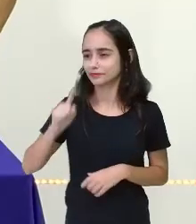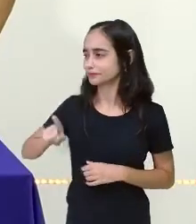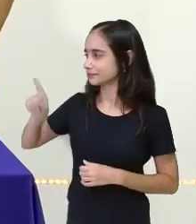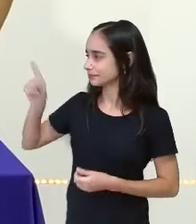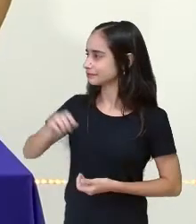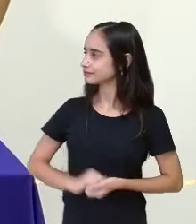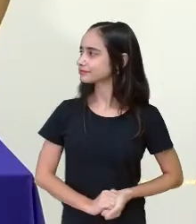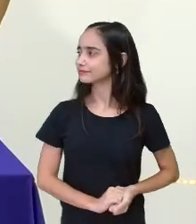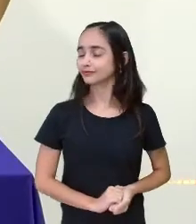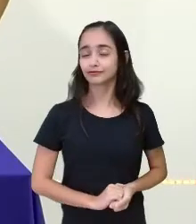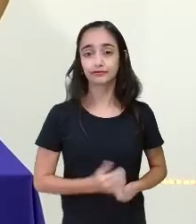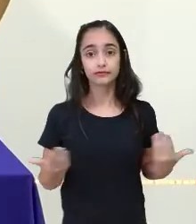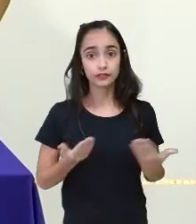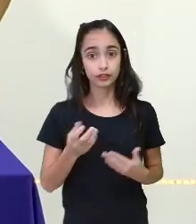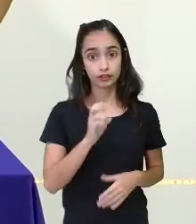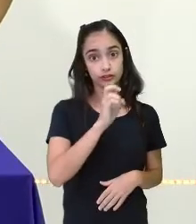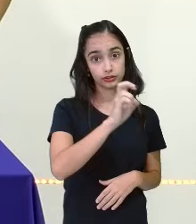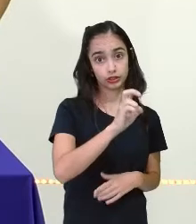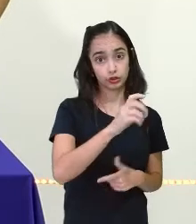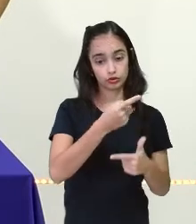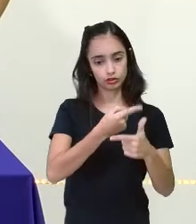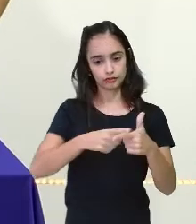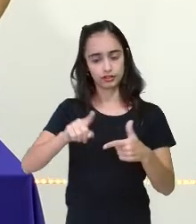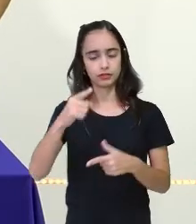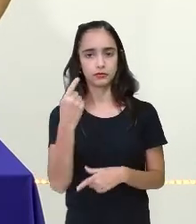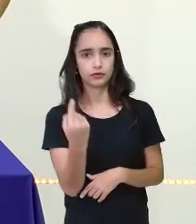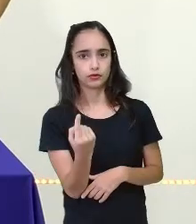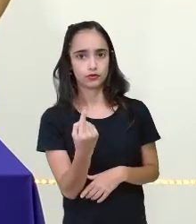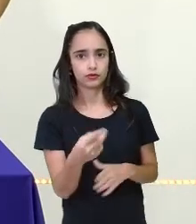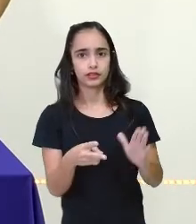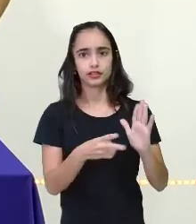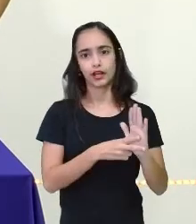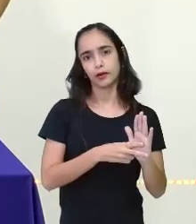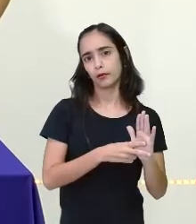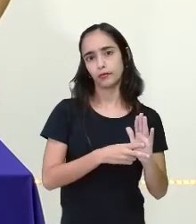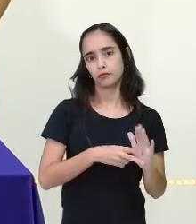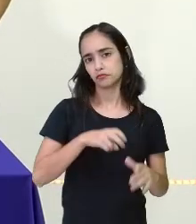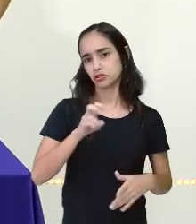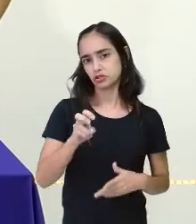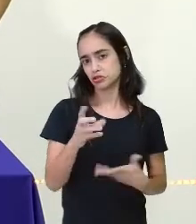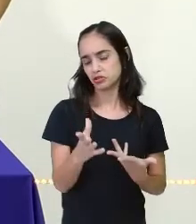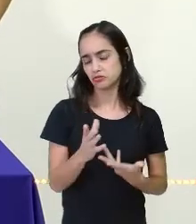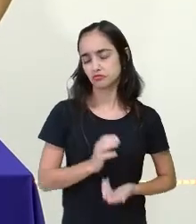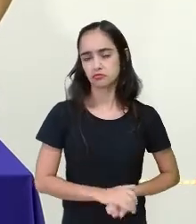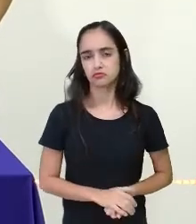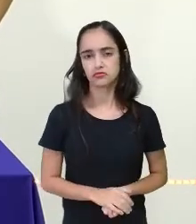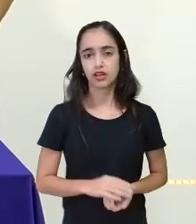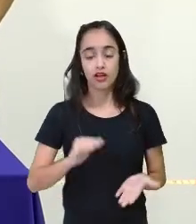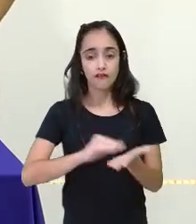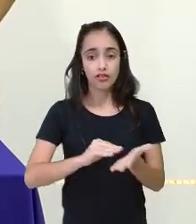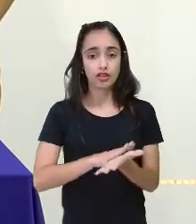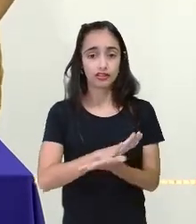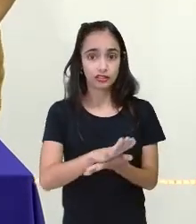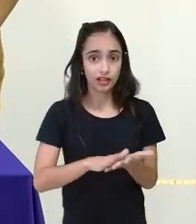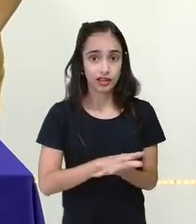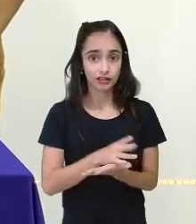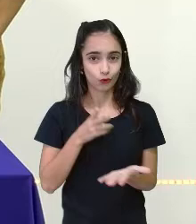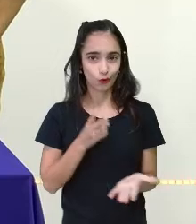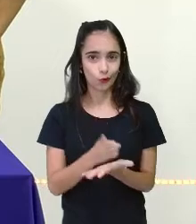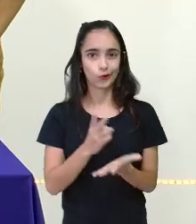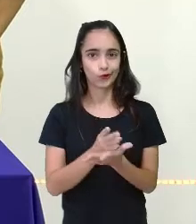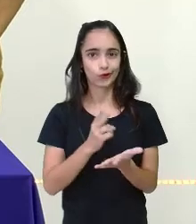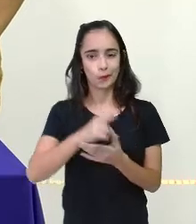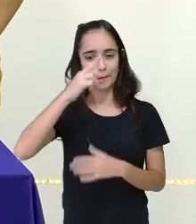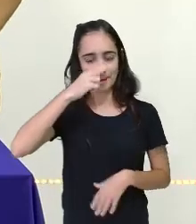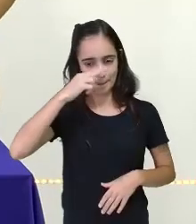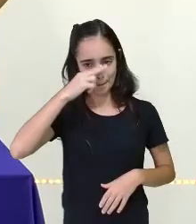5 dividido por 1. Vai dar 1 para cada e não vai restar nada, então vou permanecer no mesmo lugar. Estou ali parada,